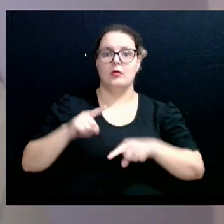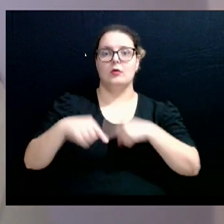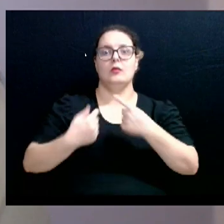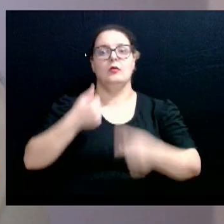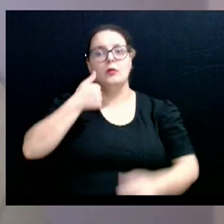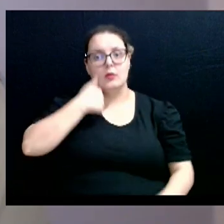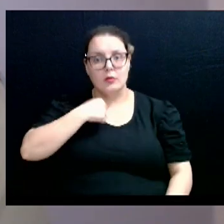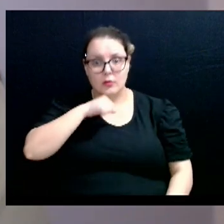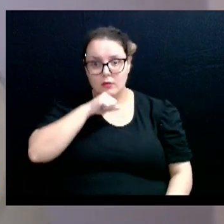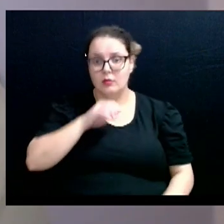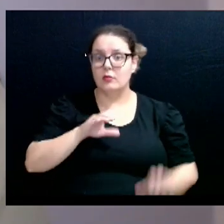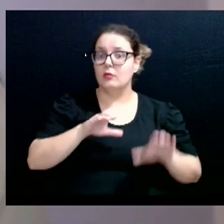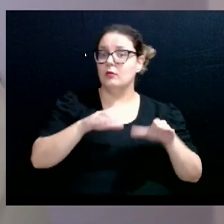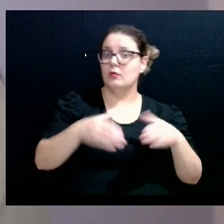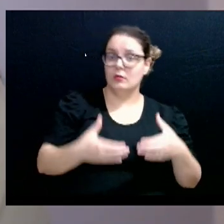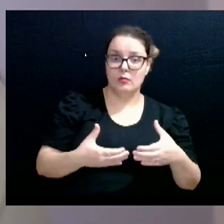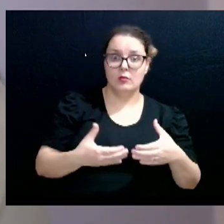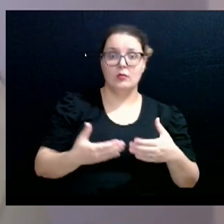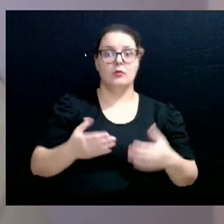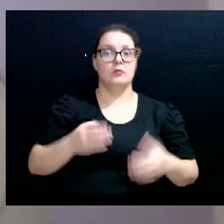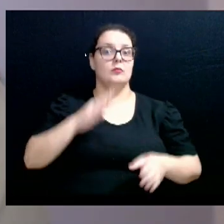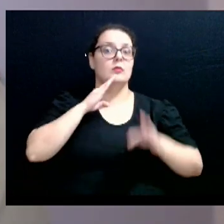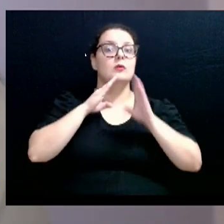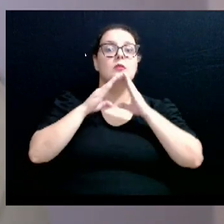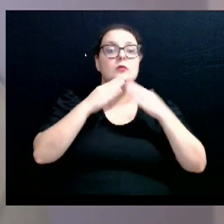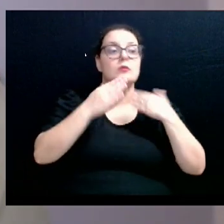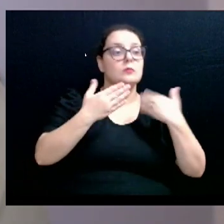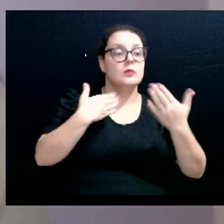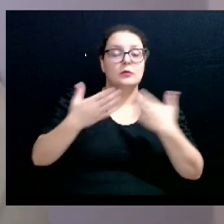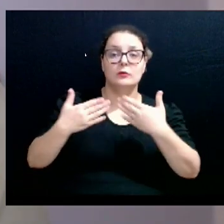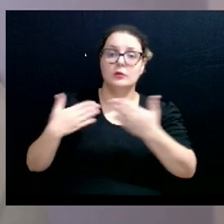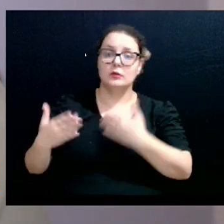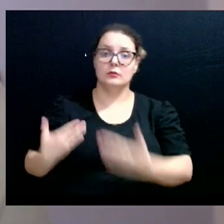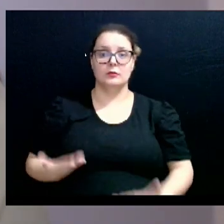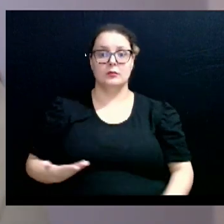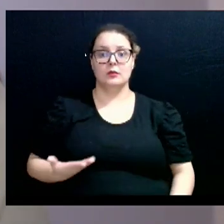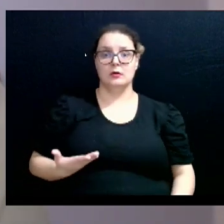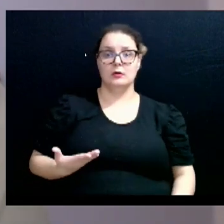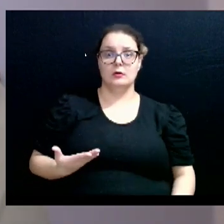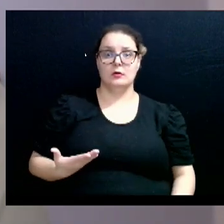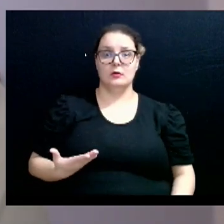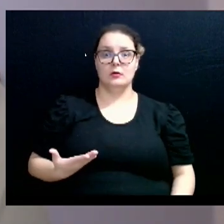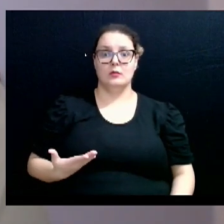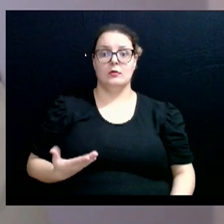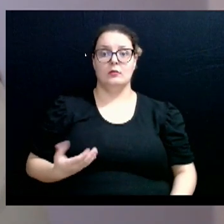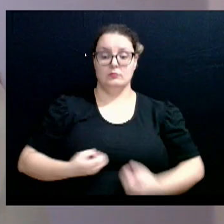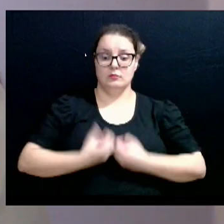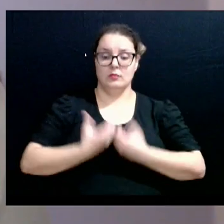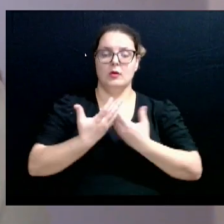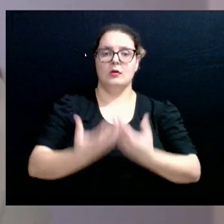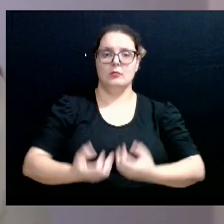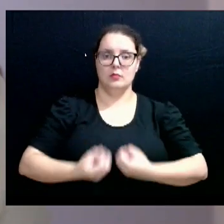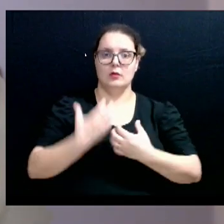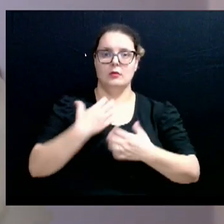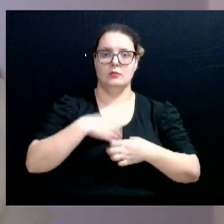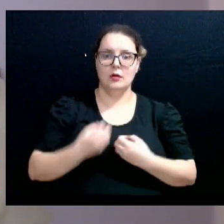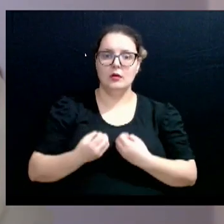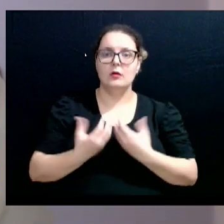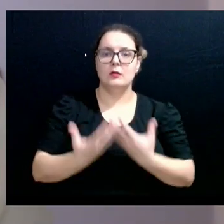grupos no Facebook, para elas conversarem. Elas precisam, às vezes, só pôr para fora o que elas estão sentindo, só alguém para escutar.